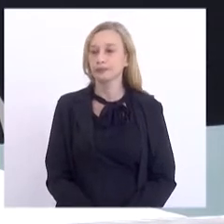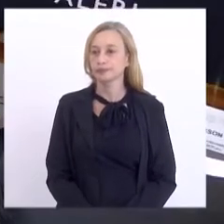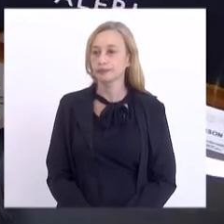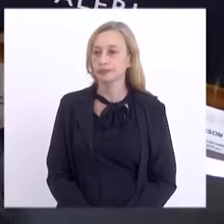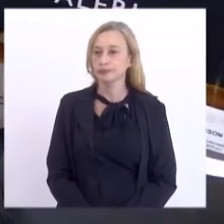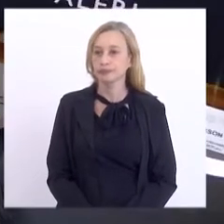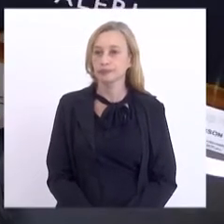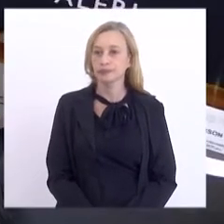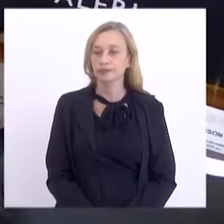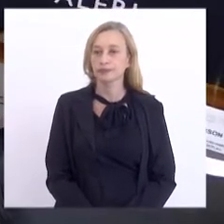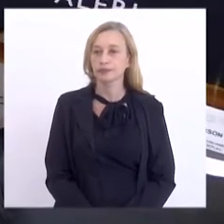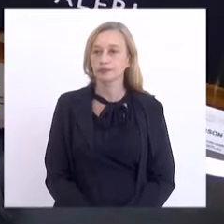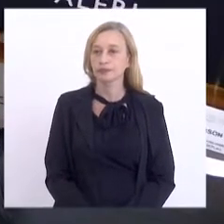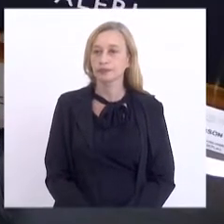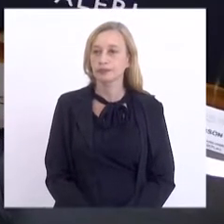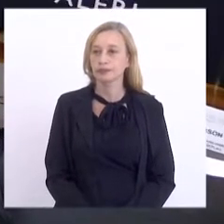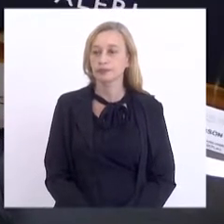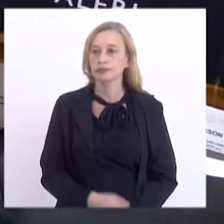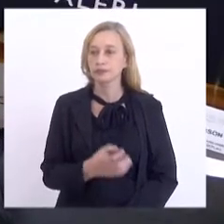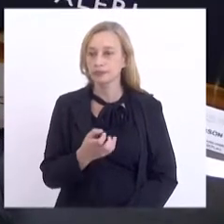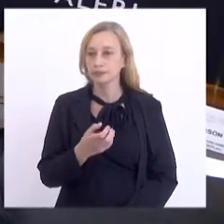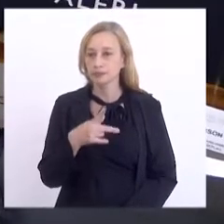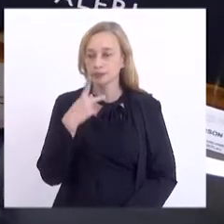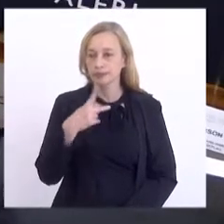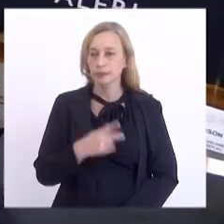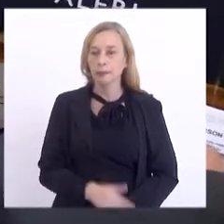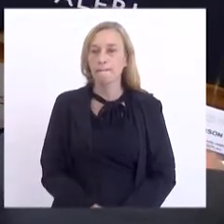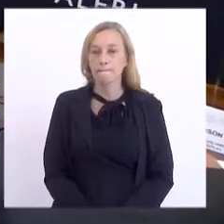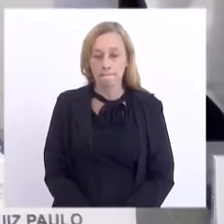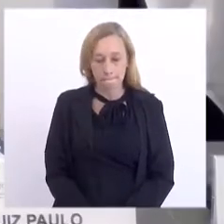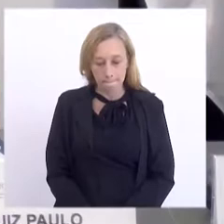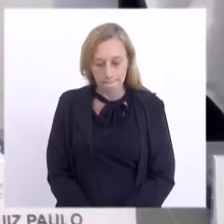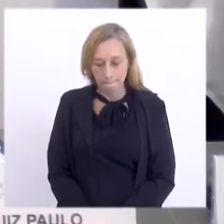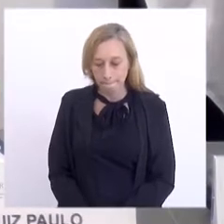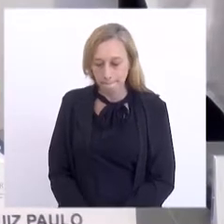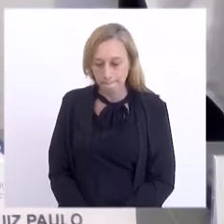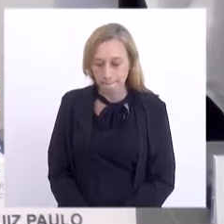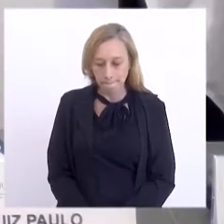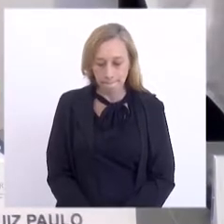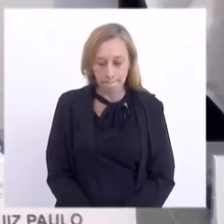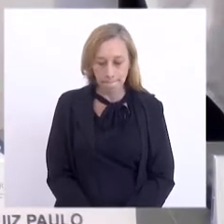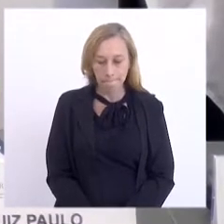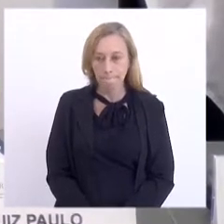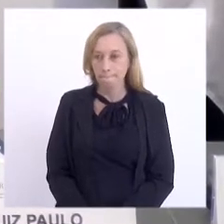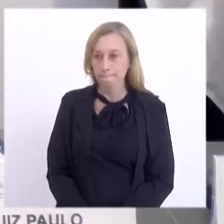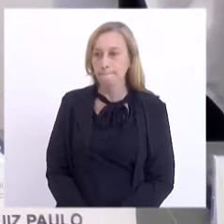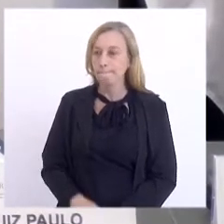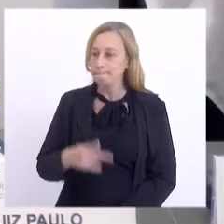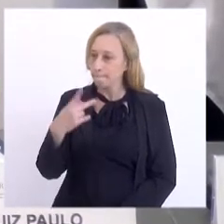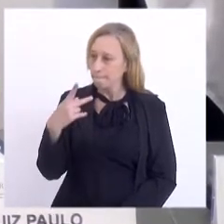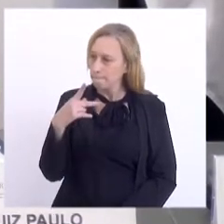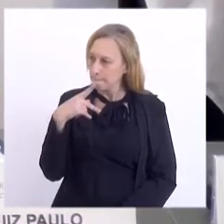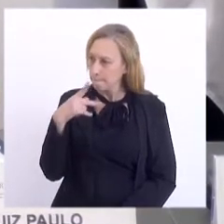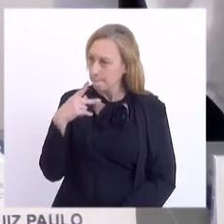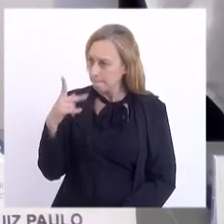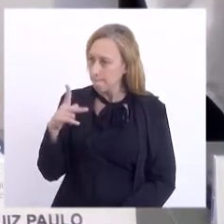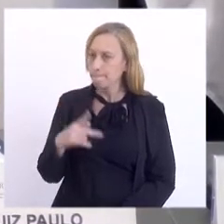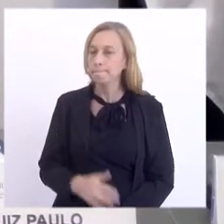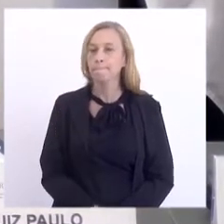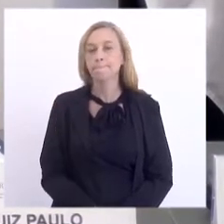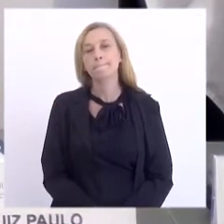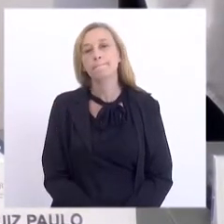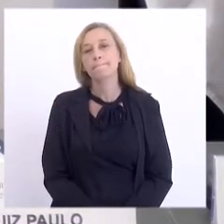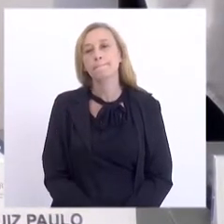eu queria fazer levantar as seguintes questões e pela sua sintaxe e